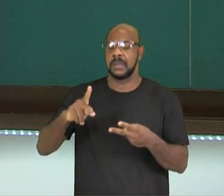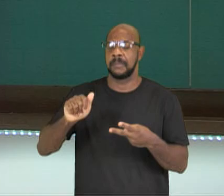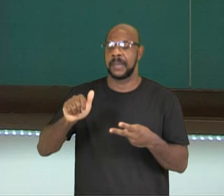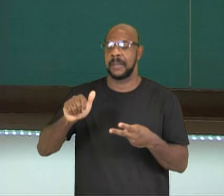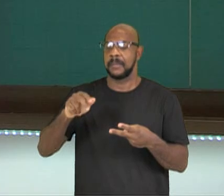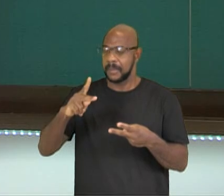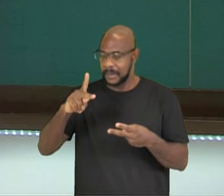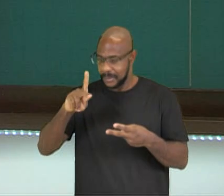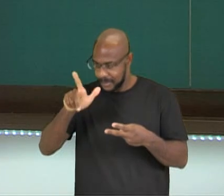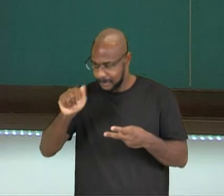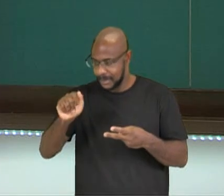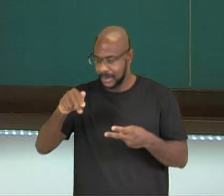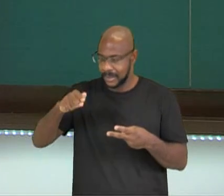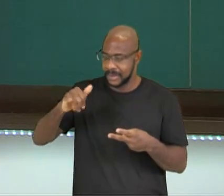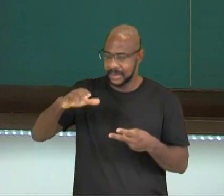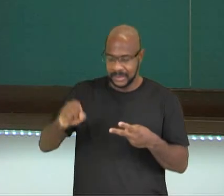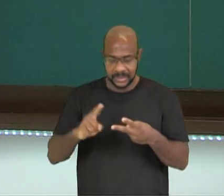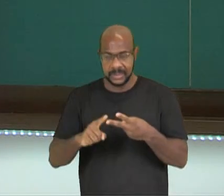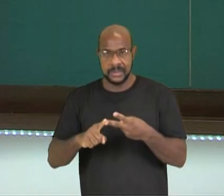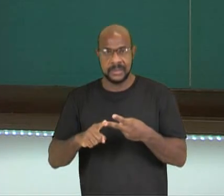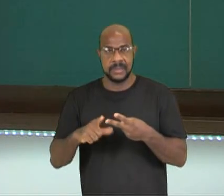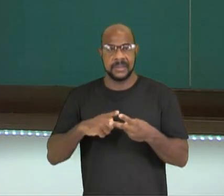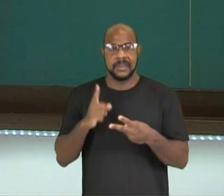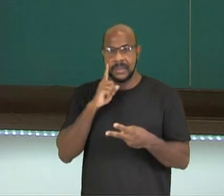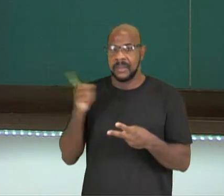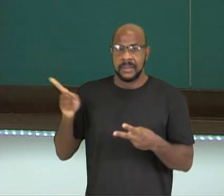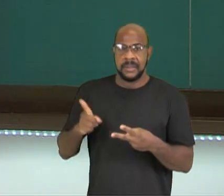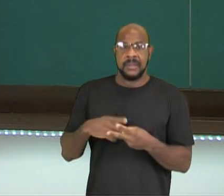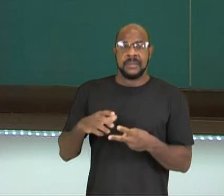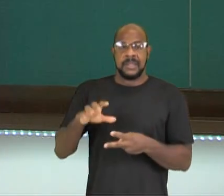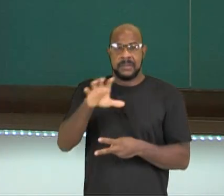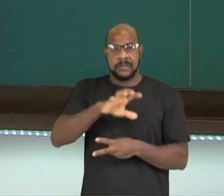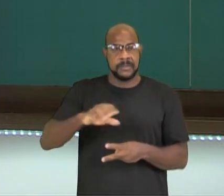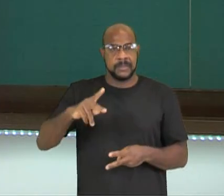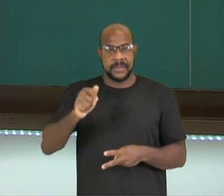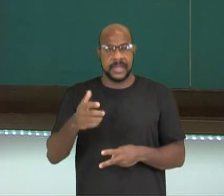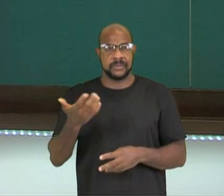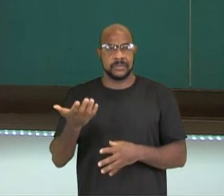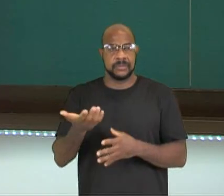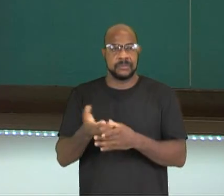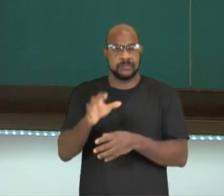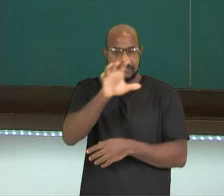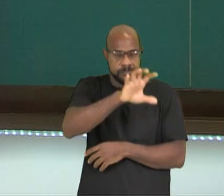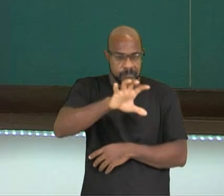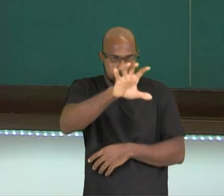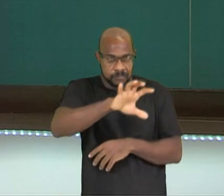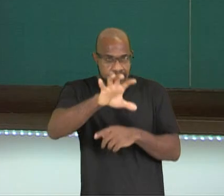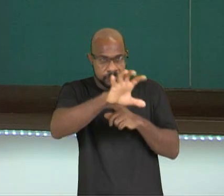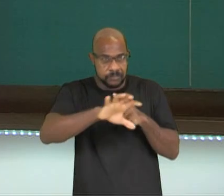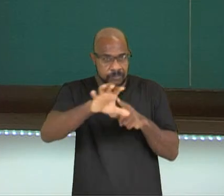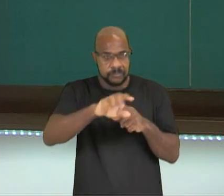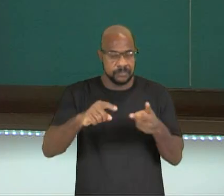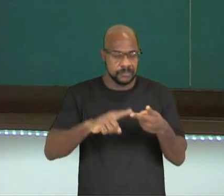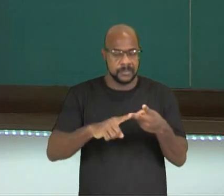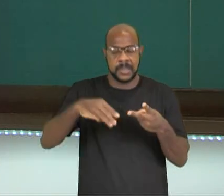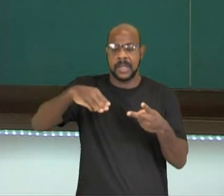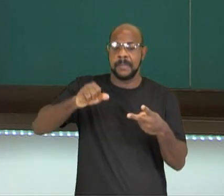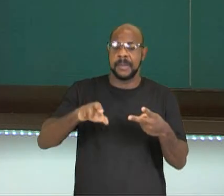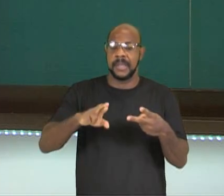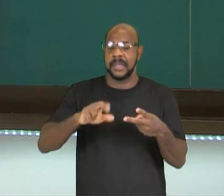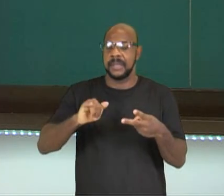planalto guiano, planalto central aqui na porção central do Brasil, planalto